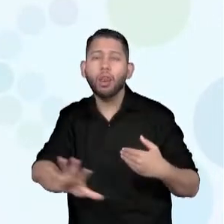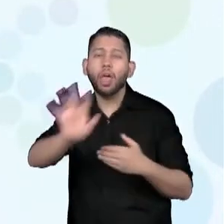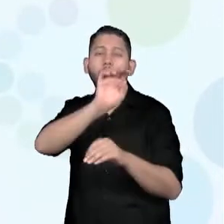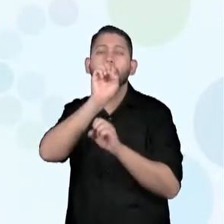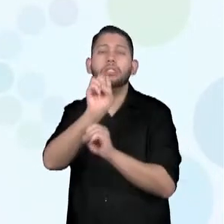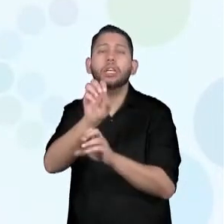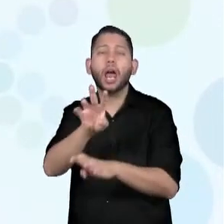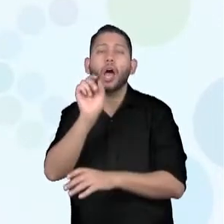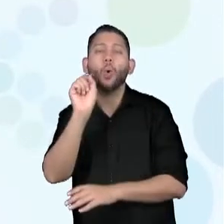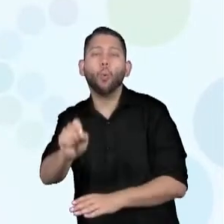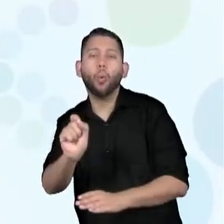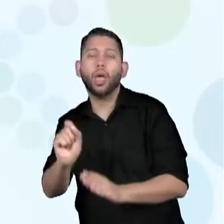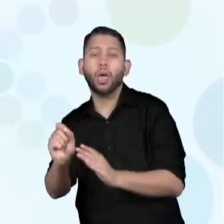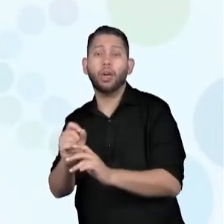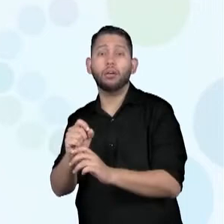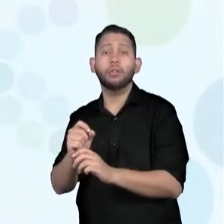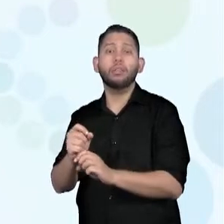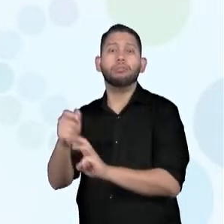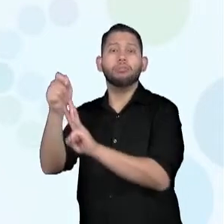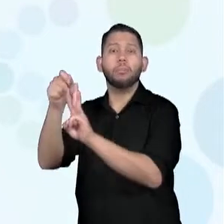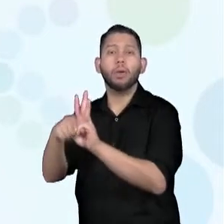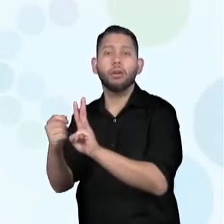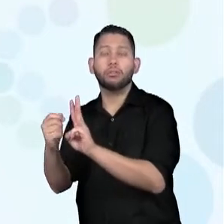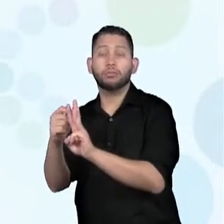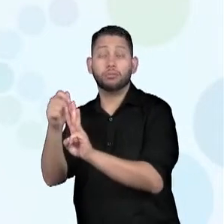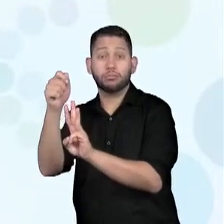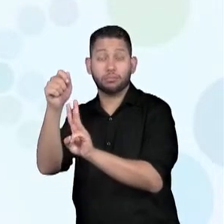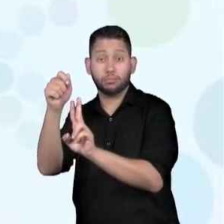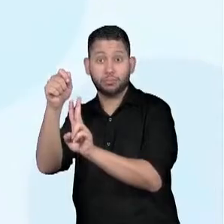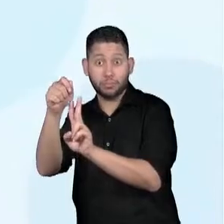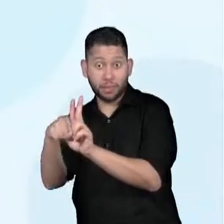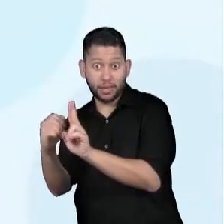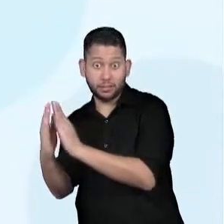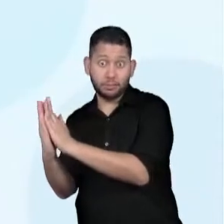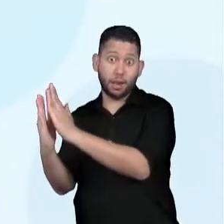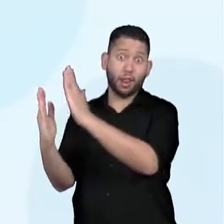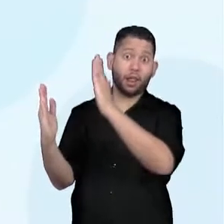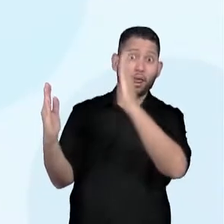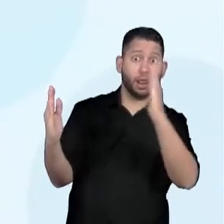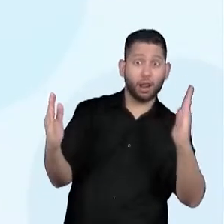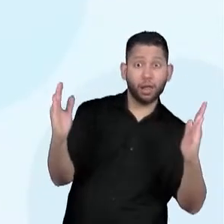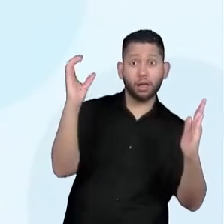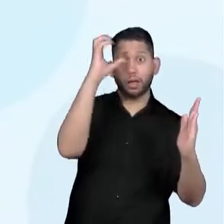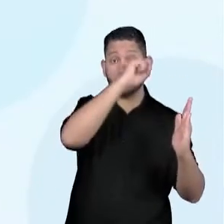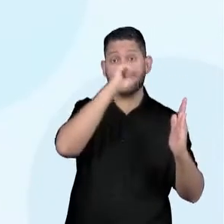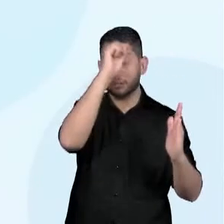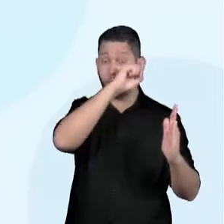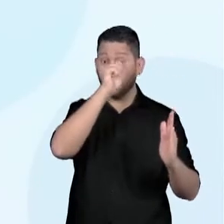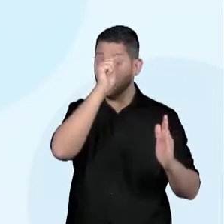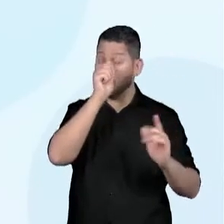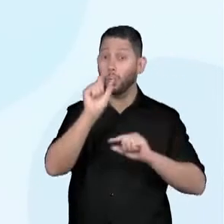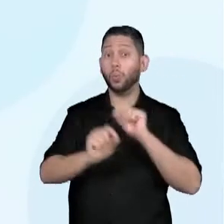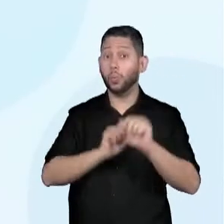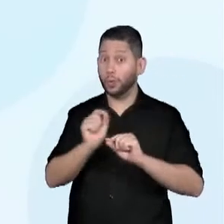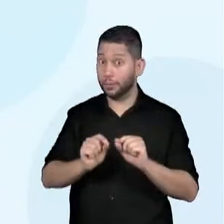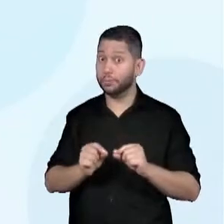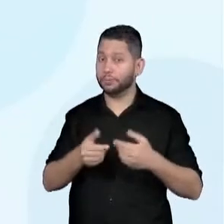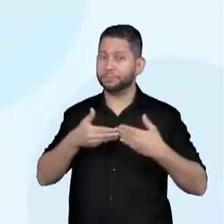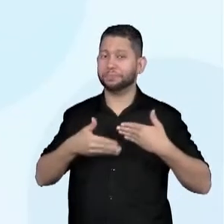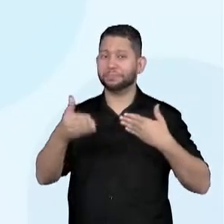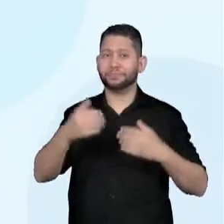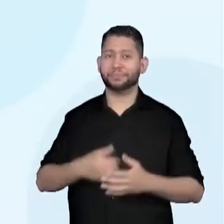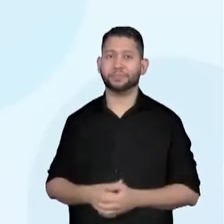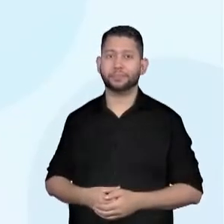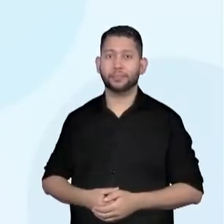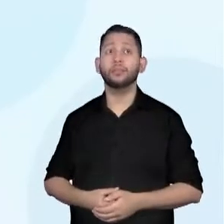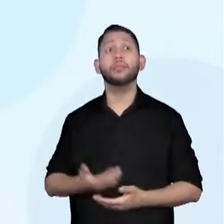vai acontecer nas nossas próximas aulas, right? And teachers, here you have, para vocês, as habilidades. A 16